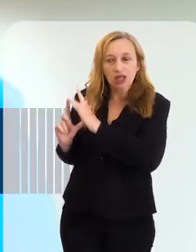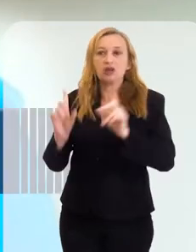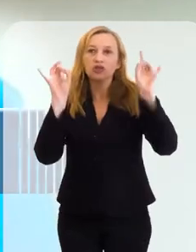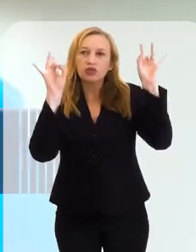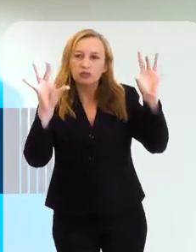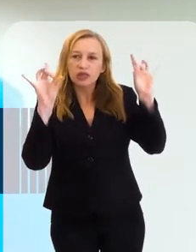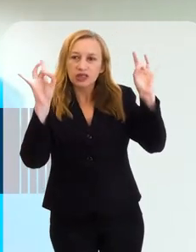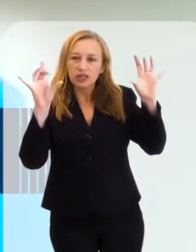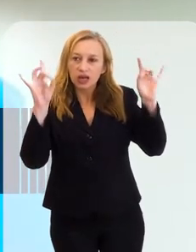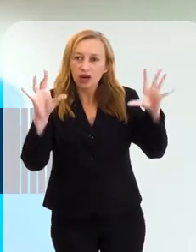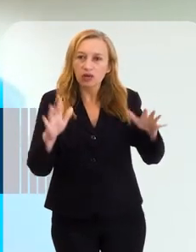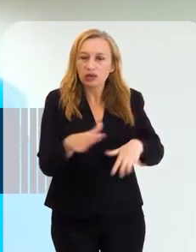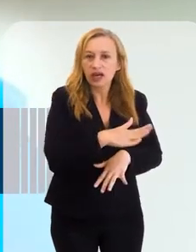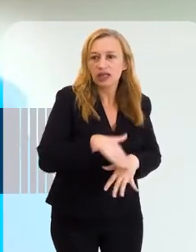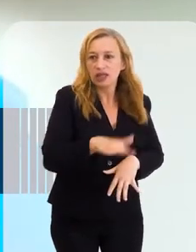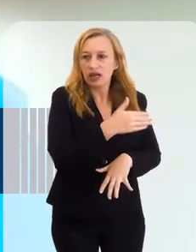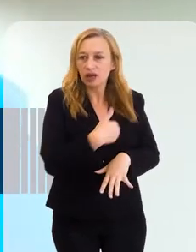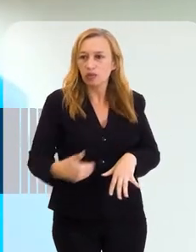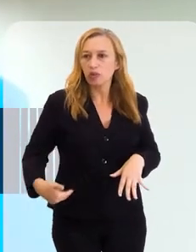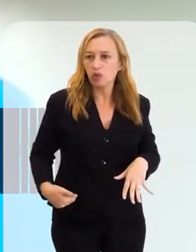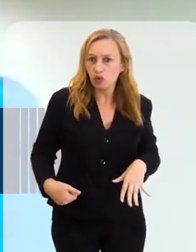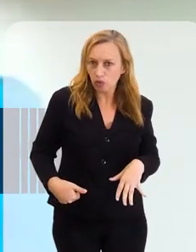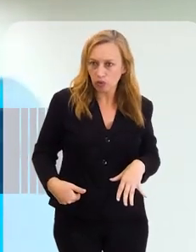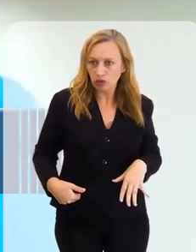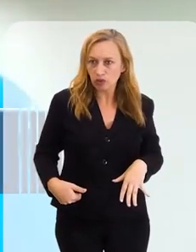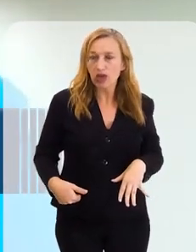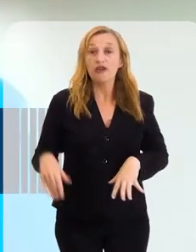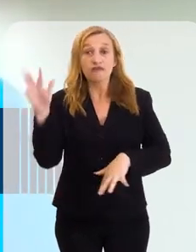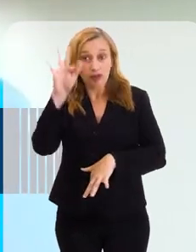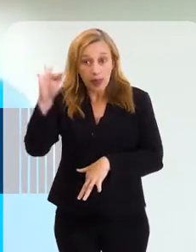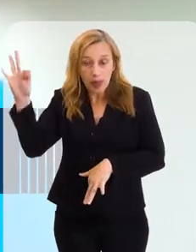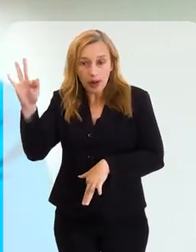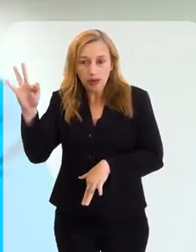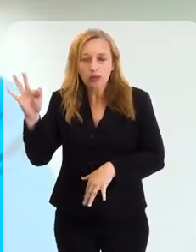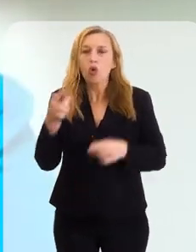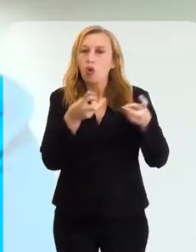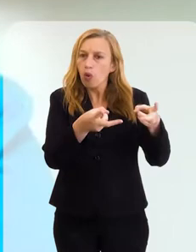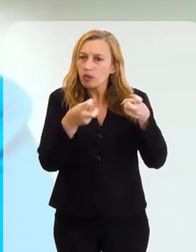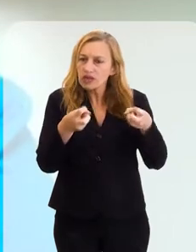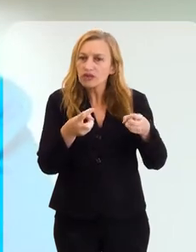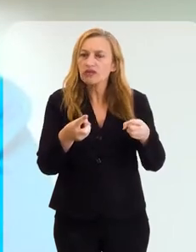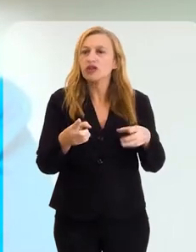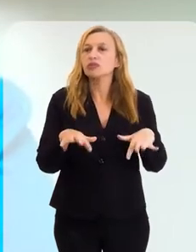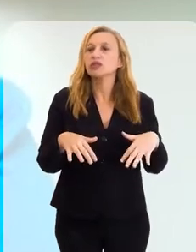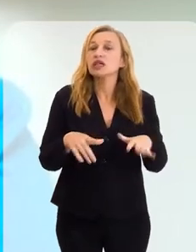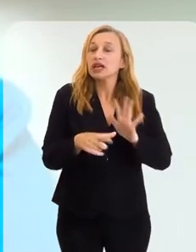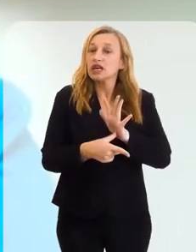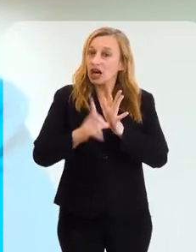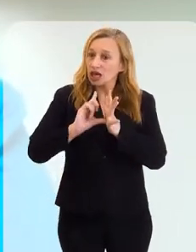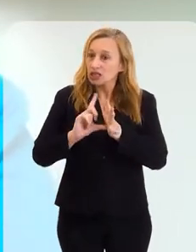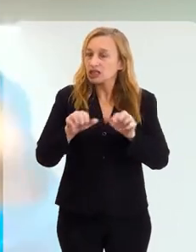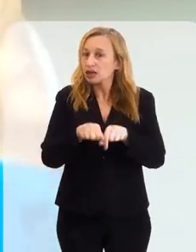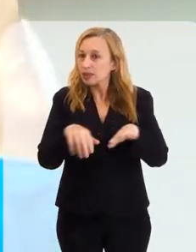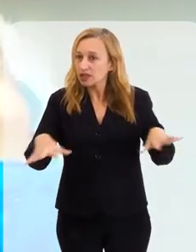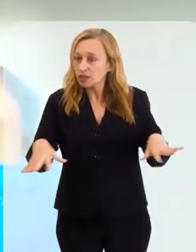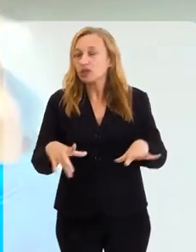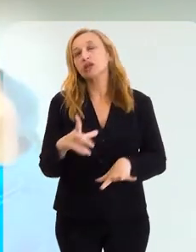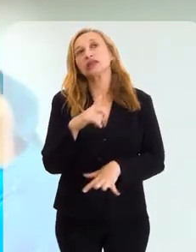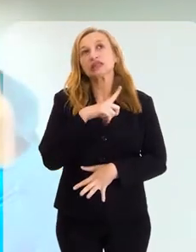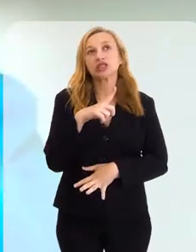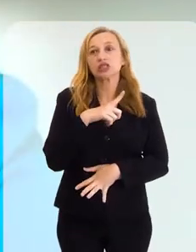em especial nos serviços públicos, da esfera federal. Observamos, então, que antes da